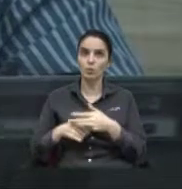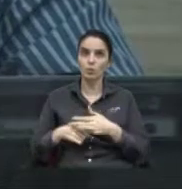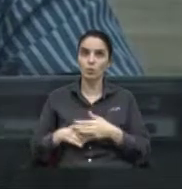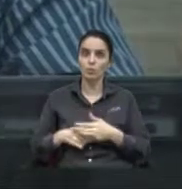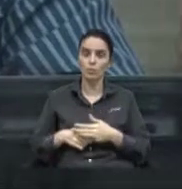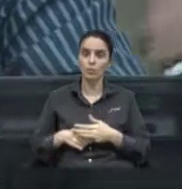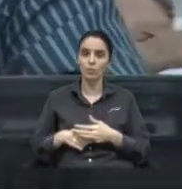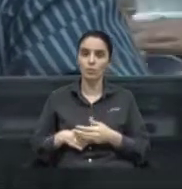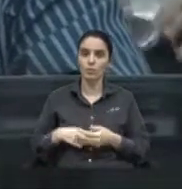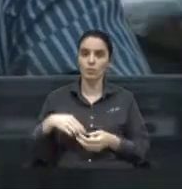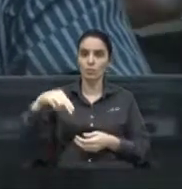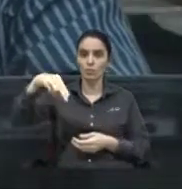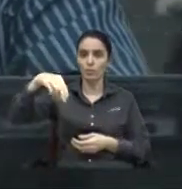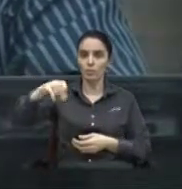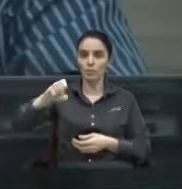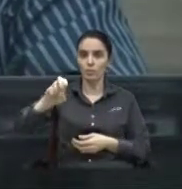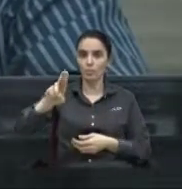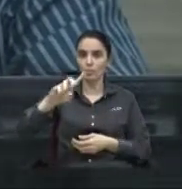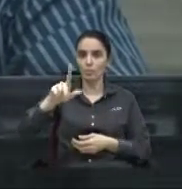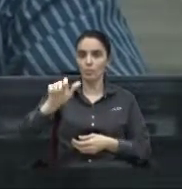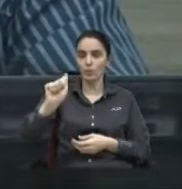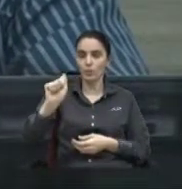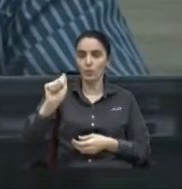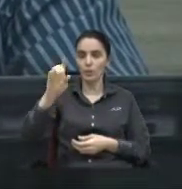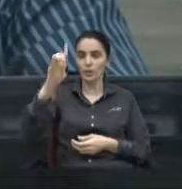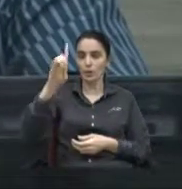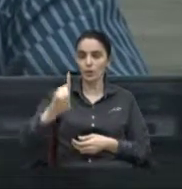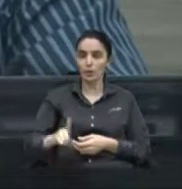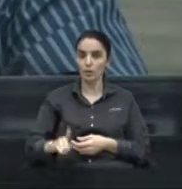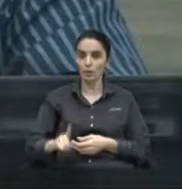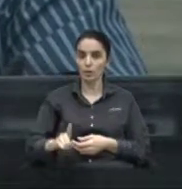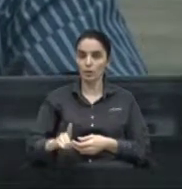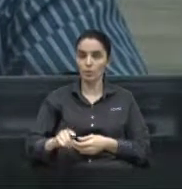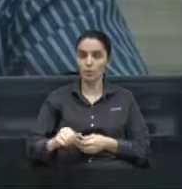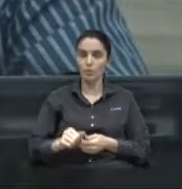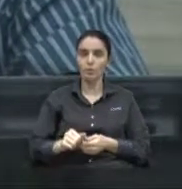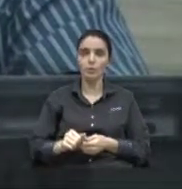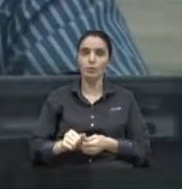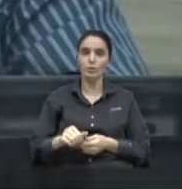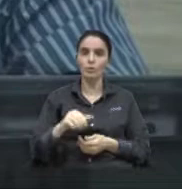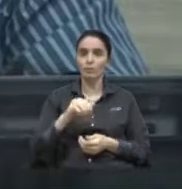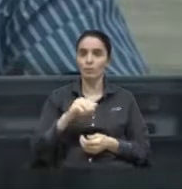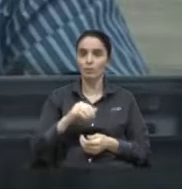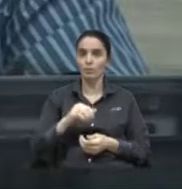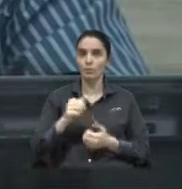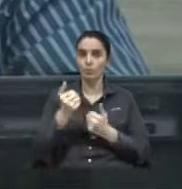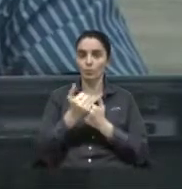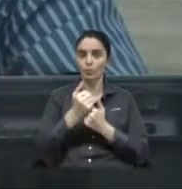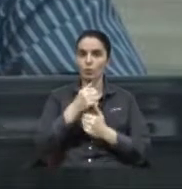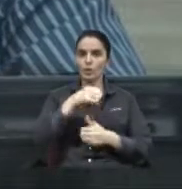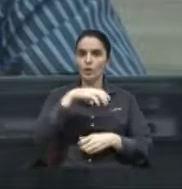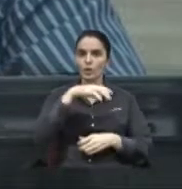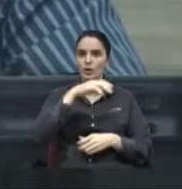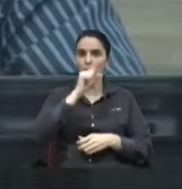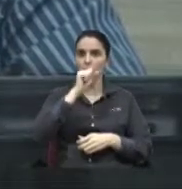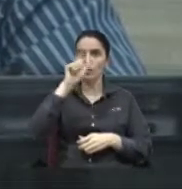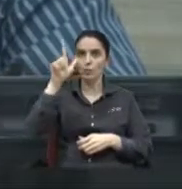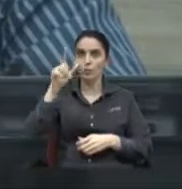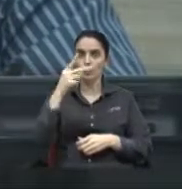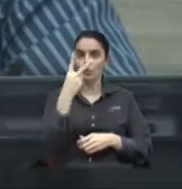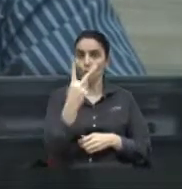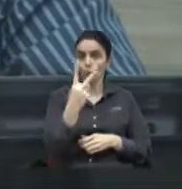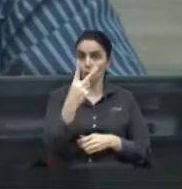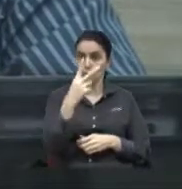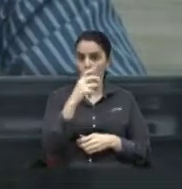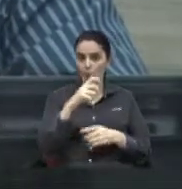pela senhora Neuza Artigoso, diretora-presidente da subsede de Limeira. e diz que os dois hospitais, tanto